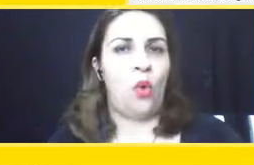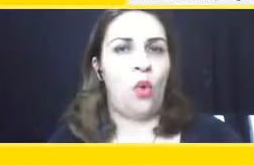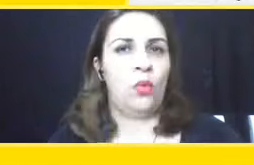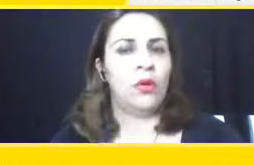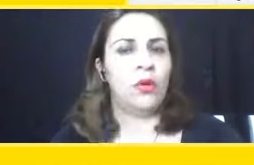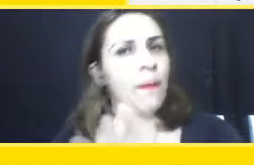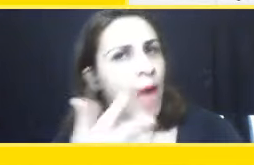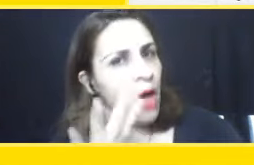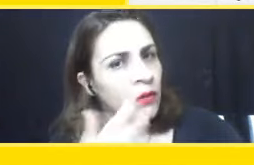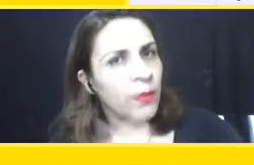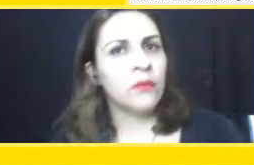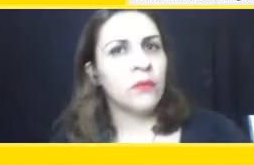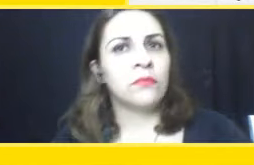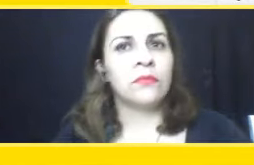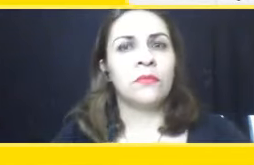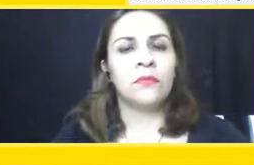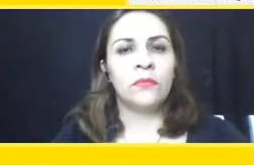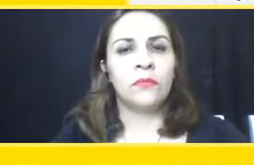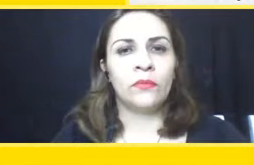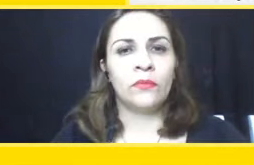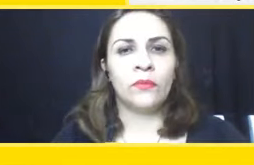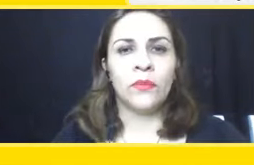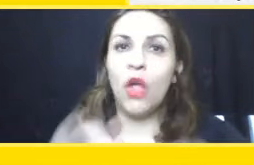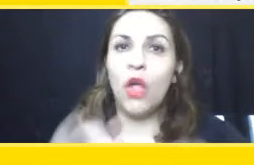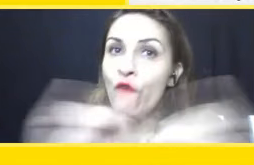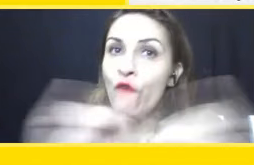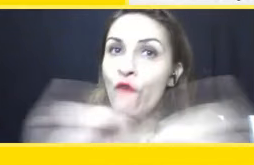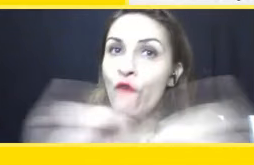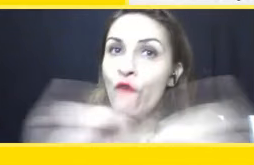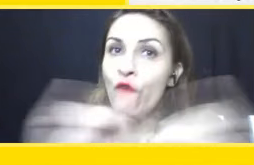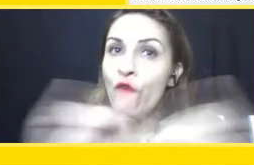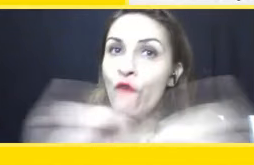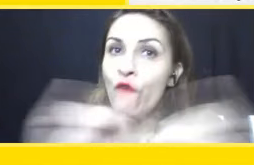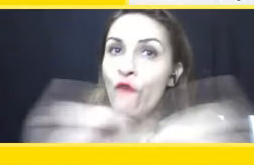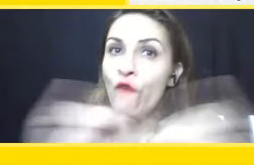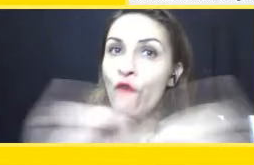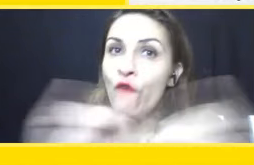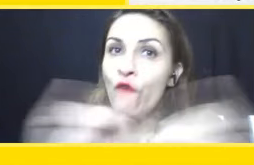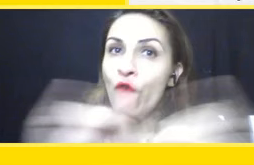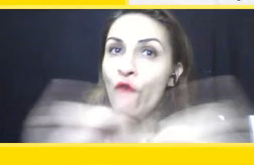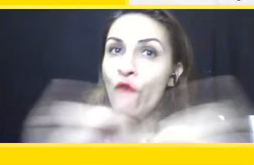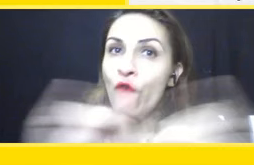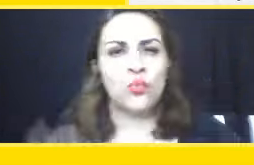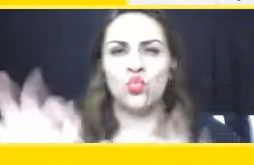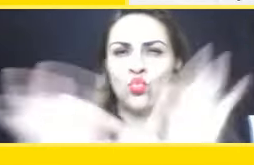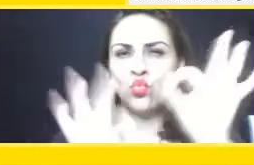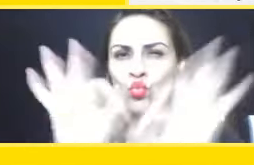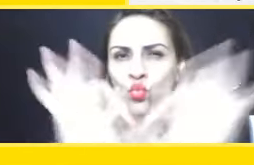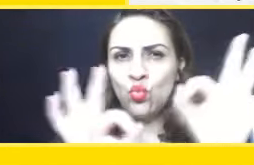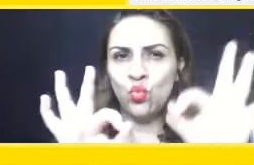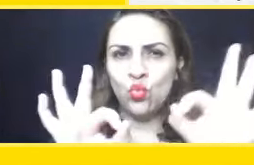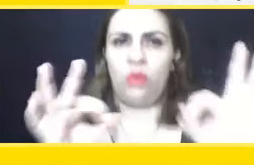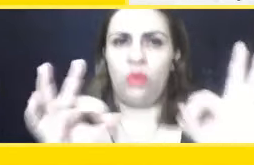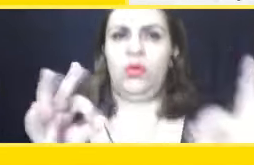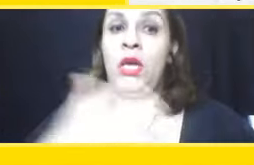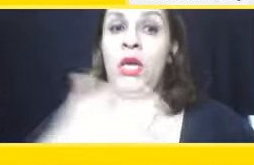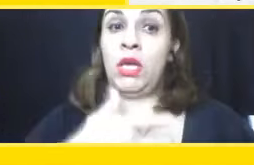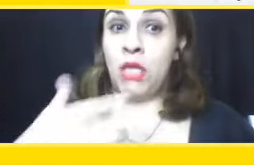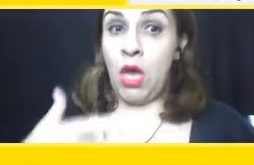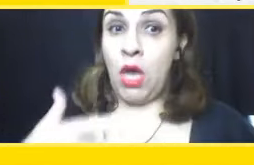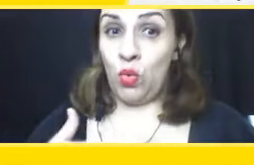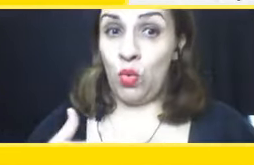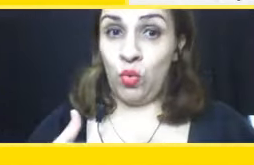certo? Não são dados ruins, mas a estrutura de saúde da Ceilândia